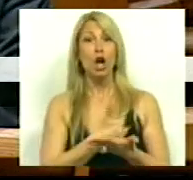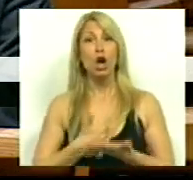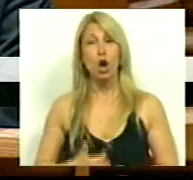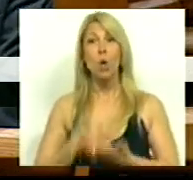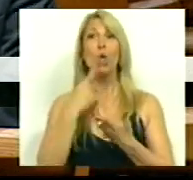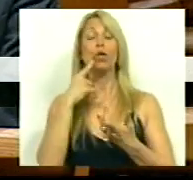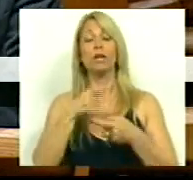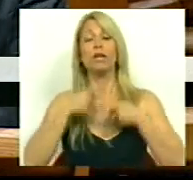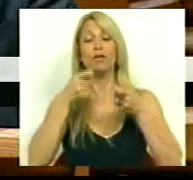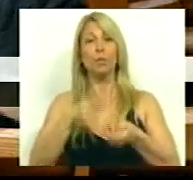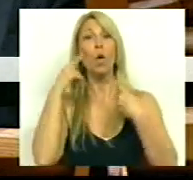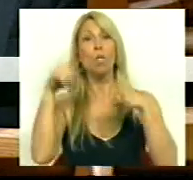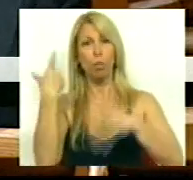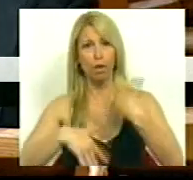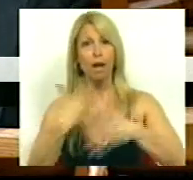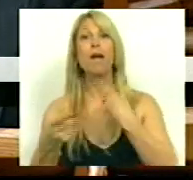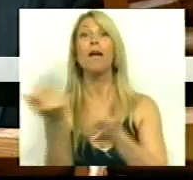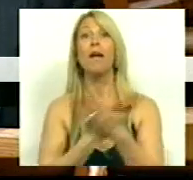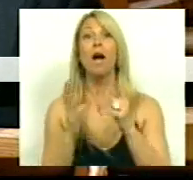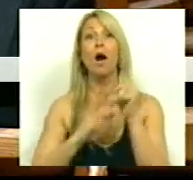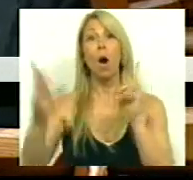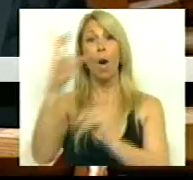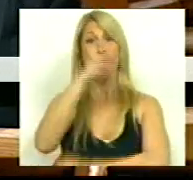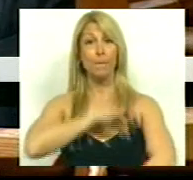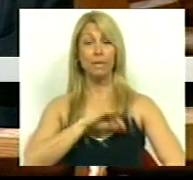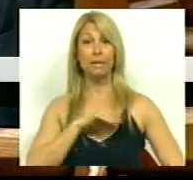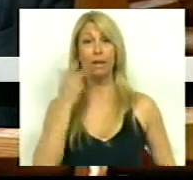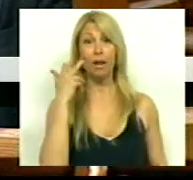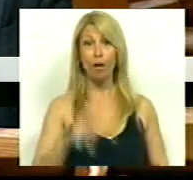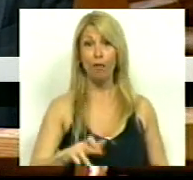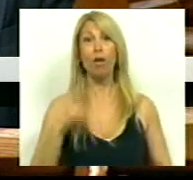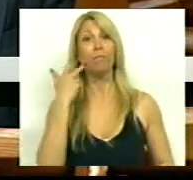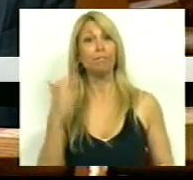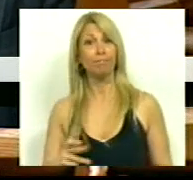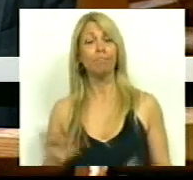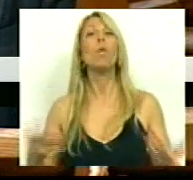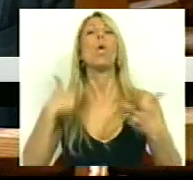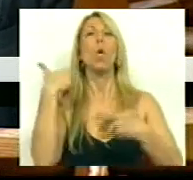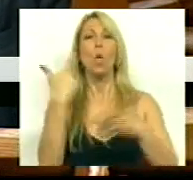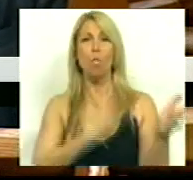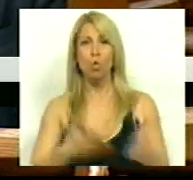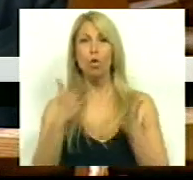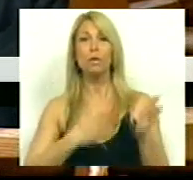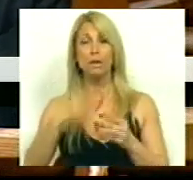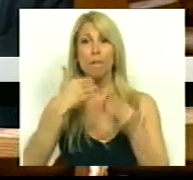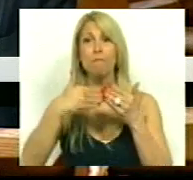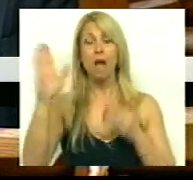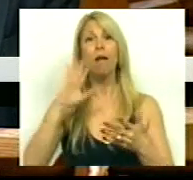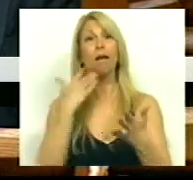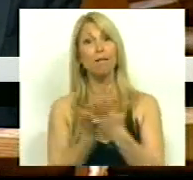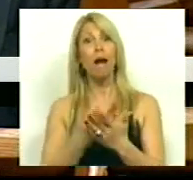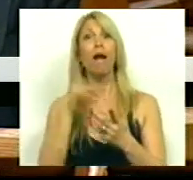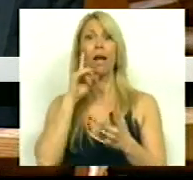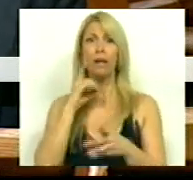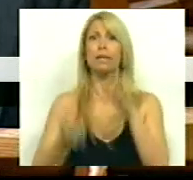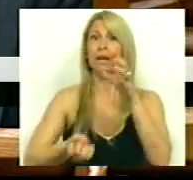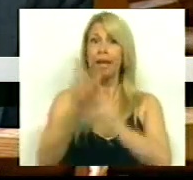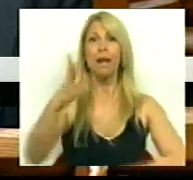público e à dinamização económica, aumentar os salários, as pensões e reformas, produzir mais, garantindo a criação de